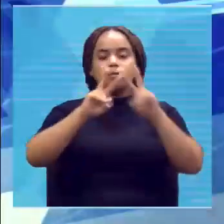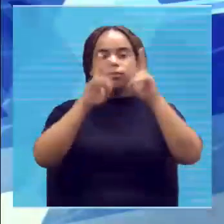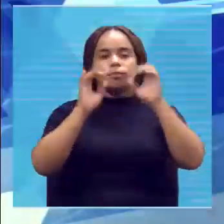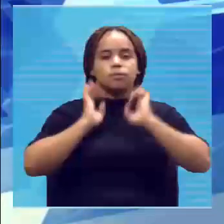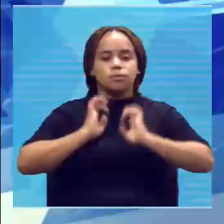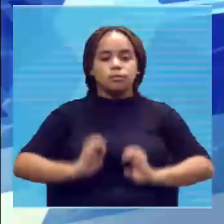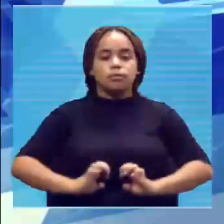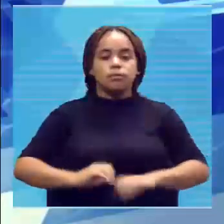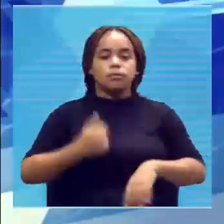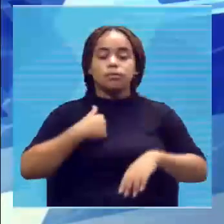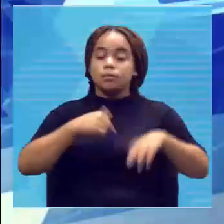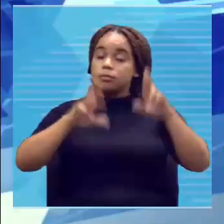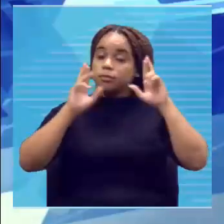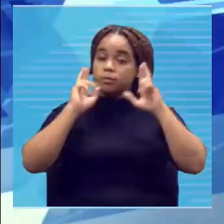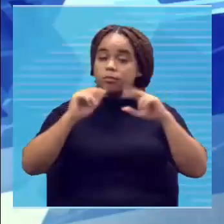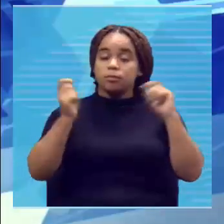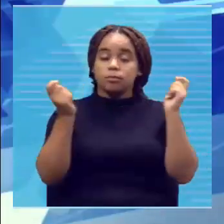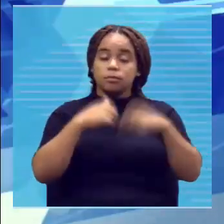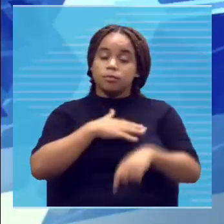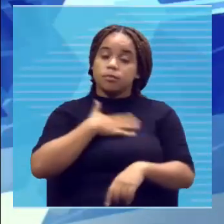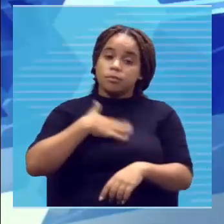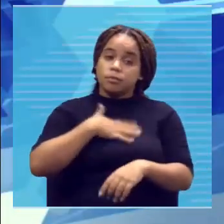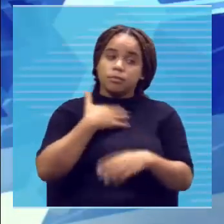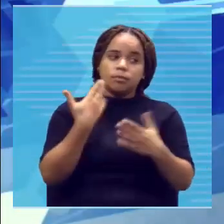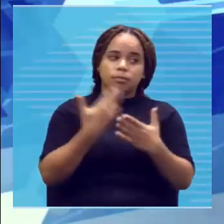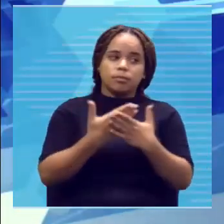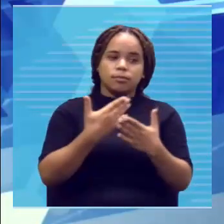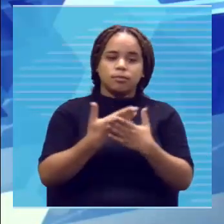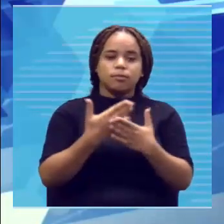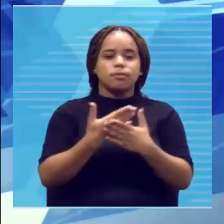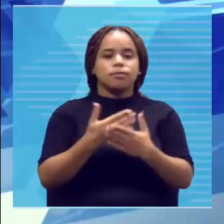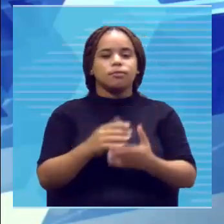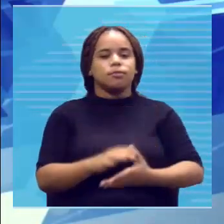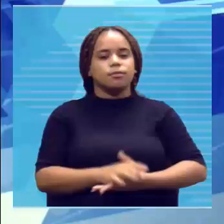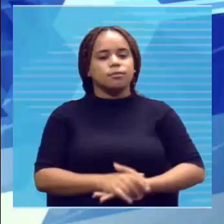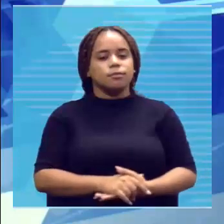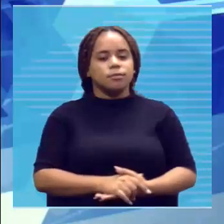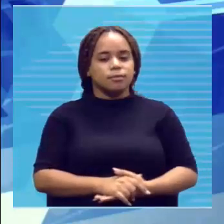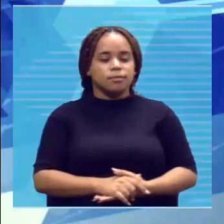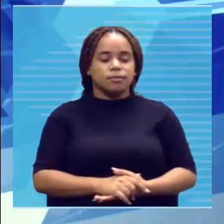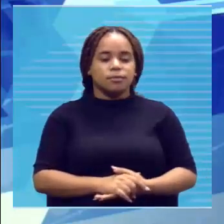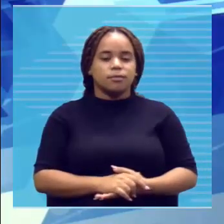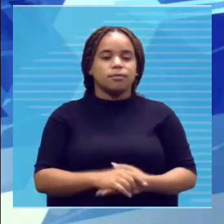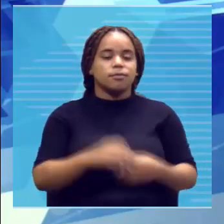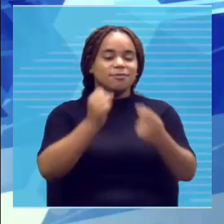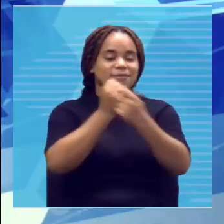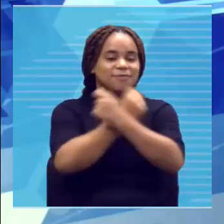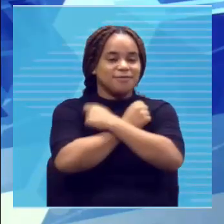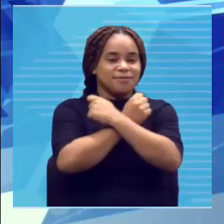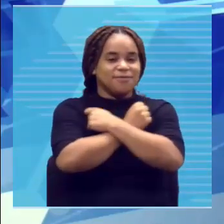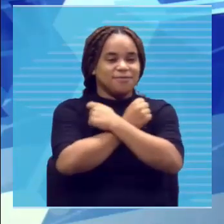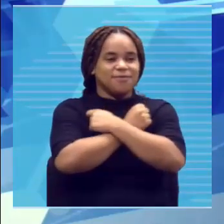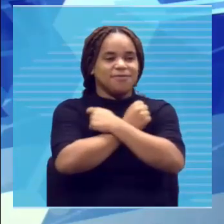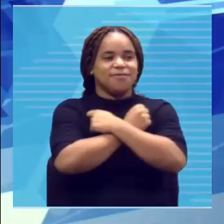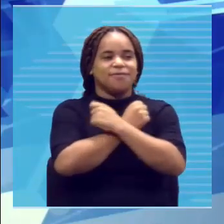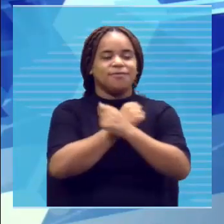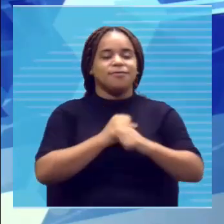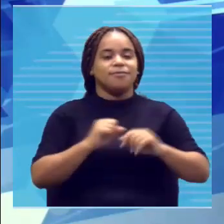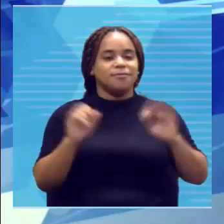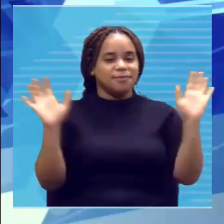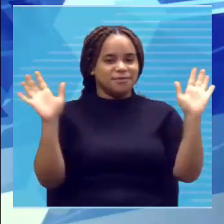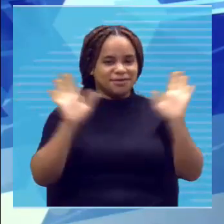Espero que tenham apreciado Espero que tenham gostado da nossa aula aquele abraço carinhoso